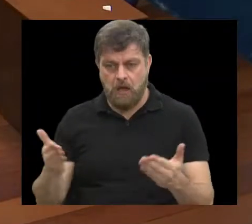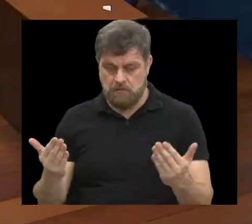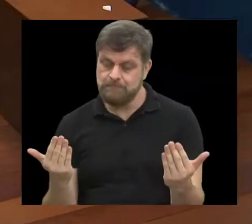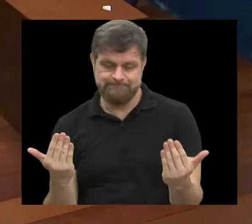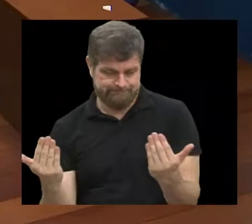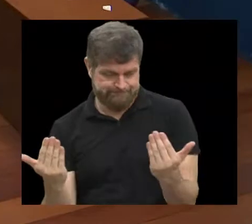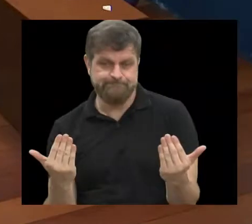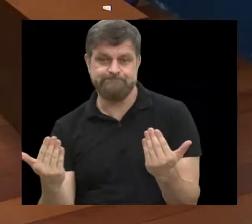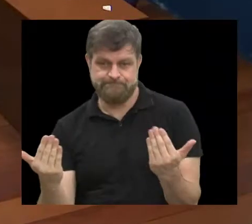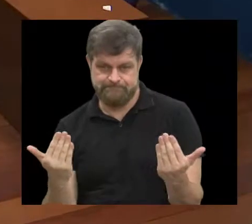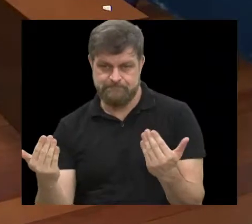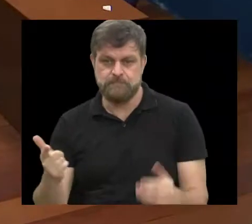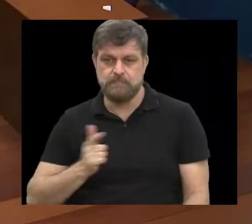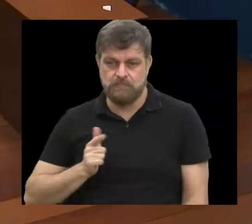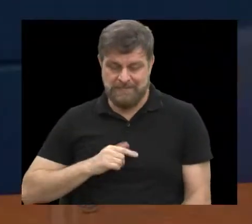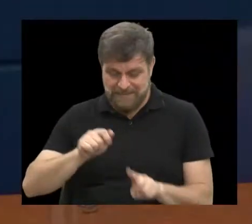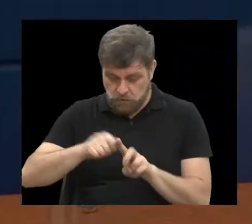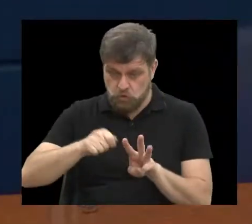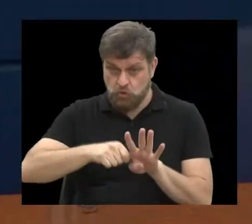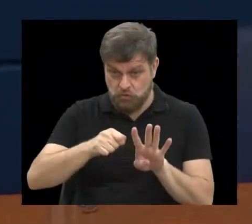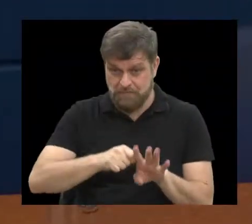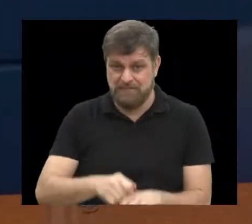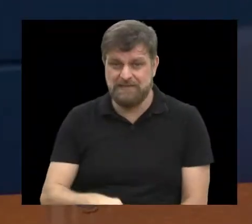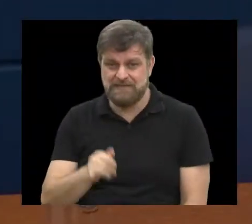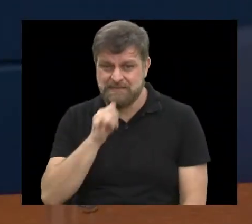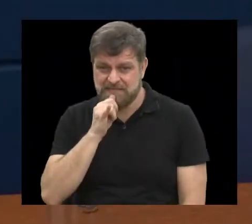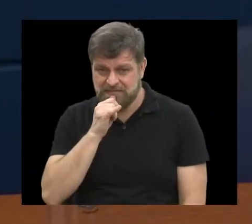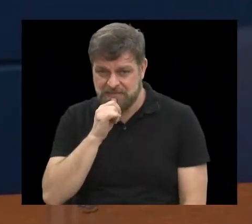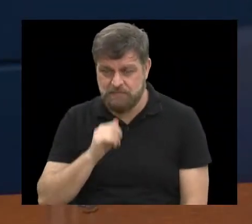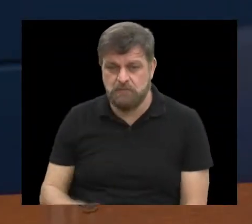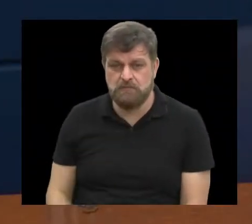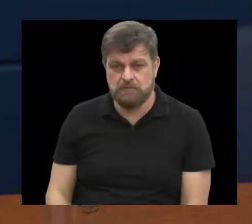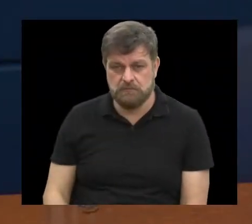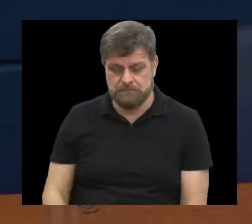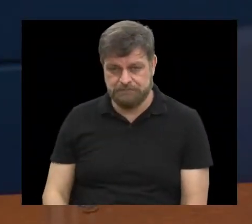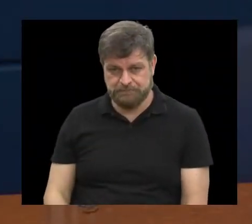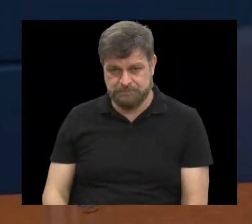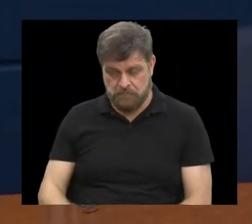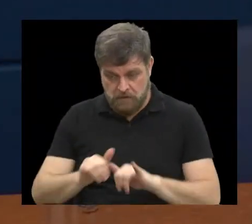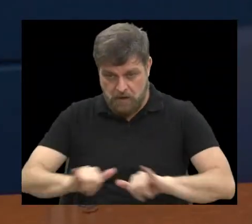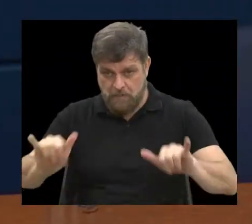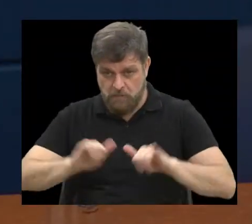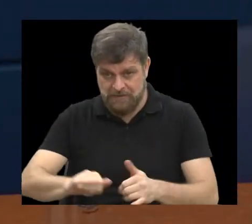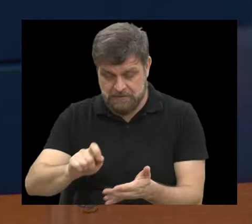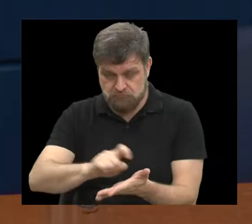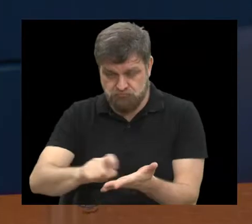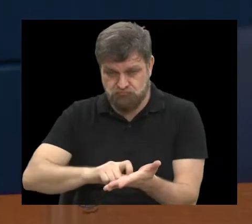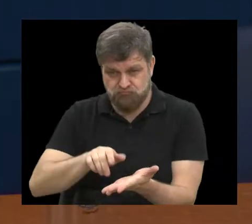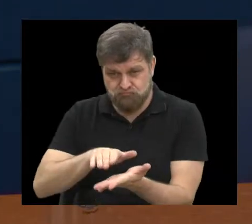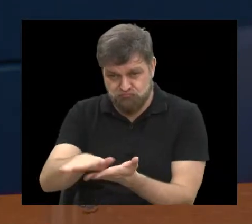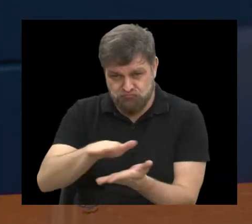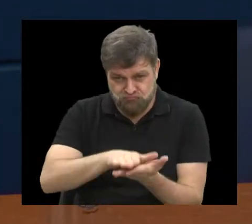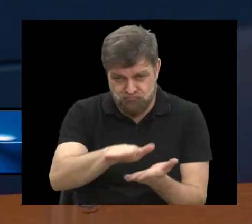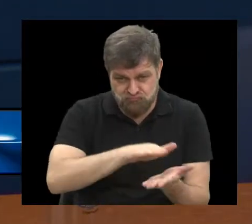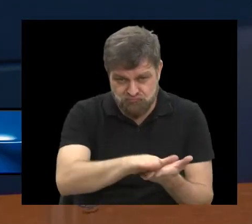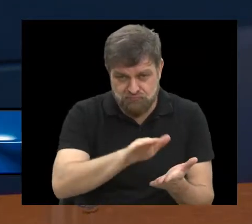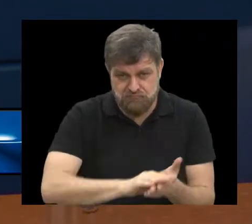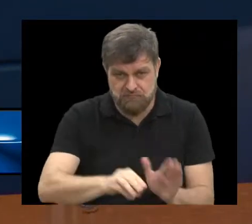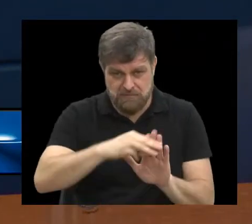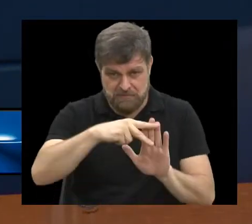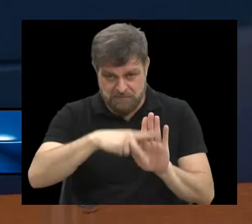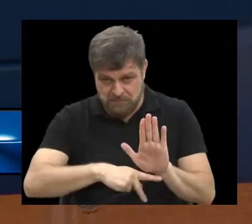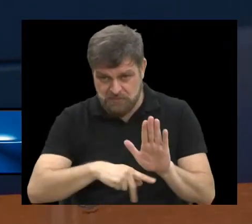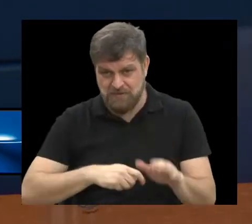de dados mensal. Então, com essa última publicação que eu falei para você, da portaria